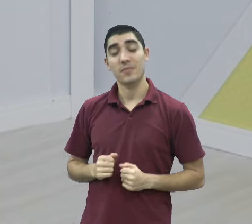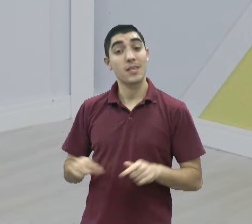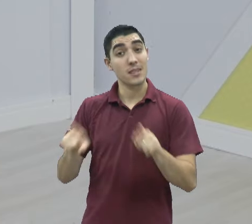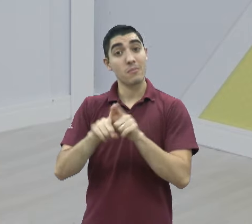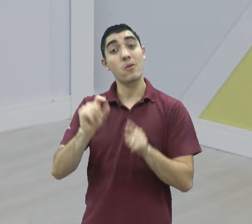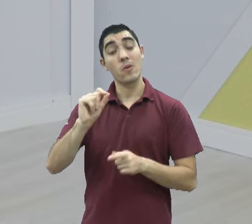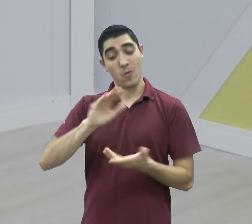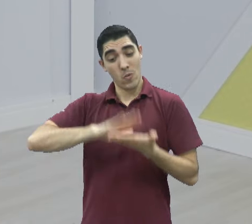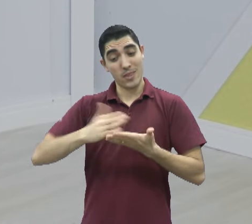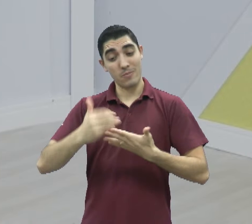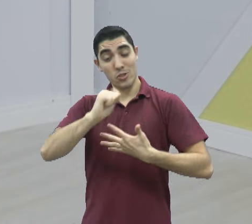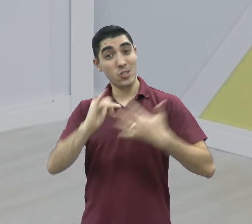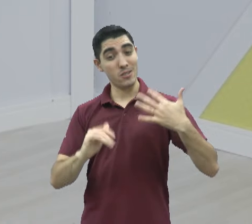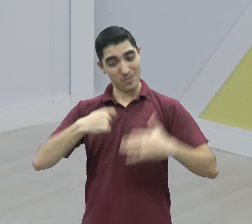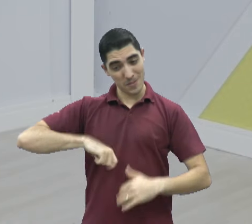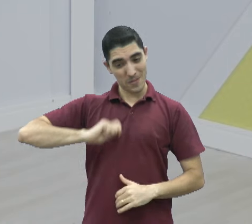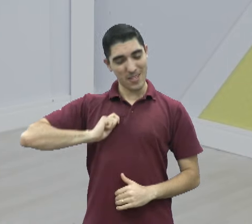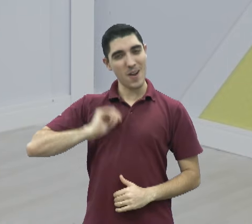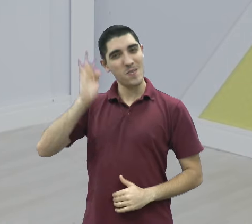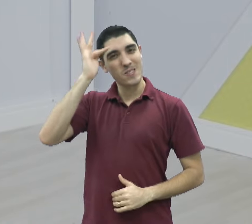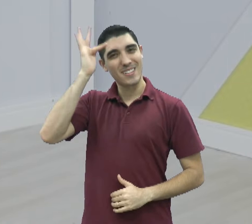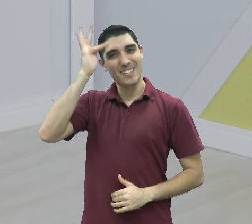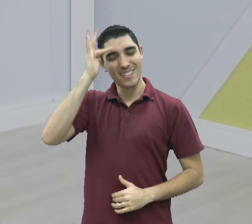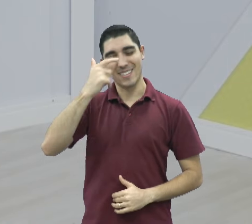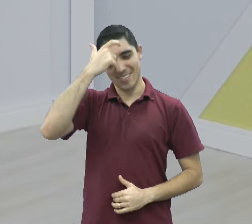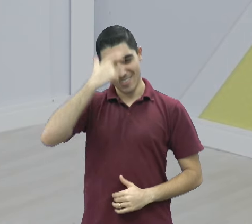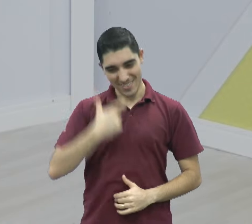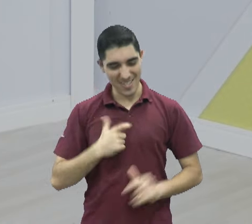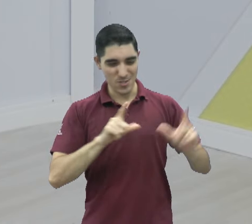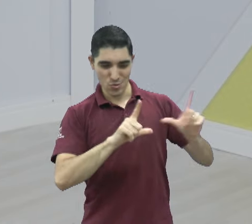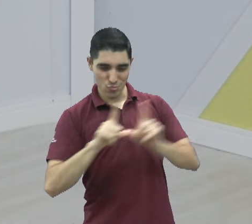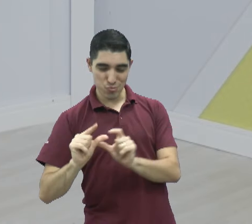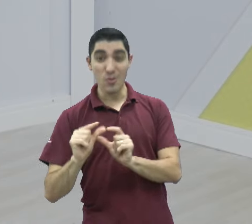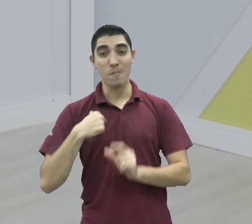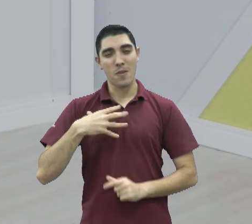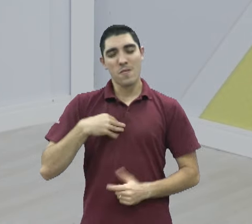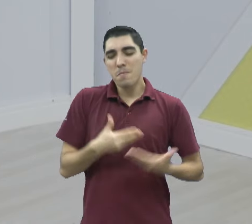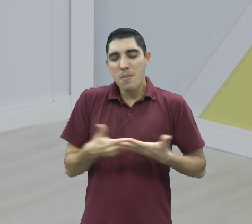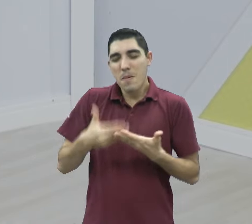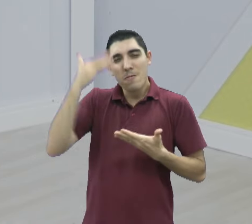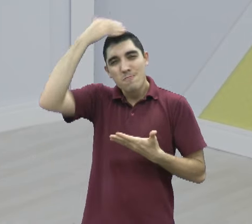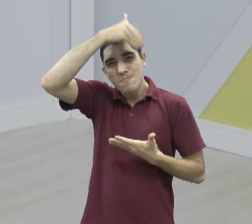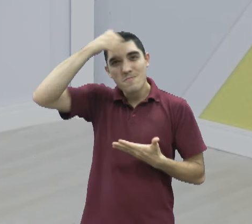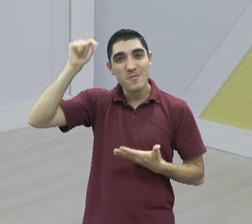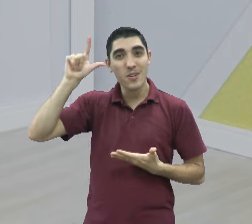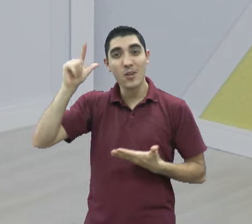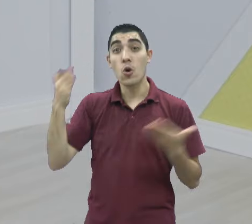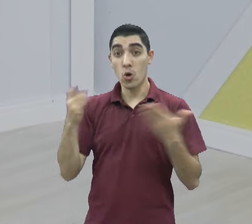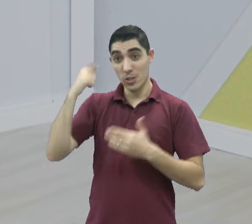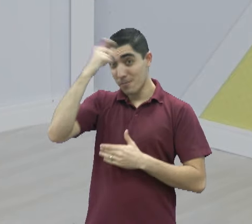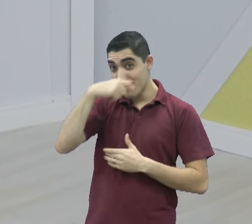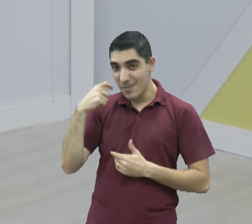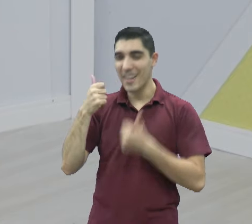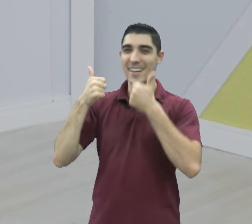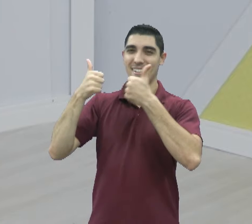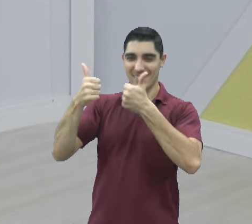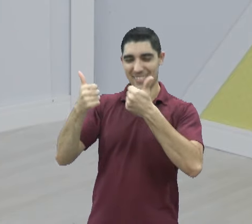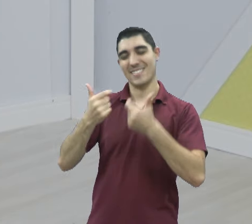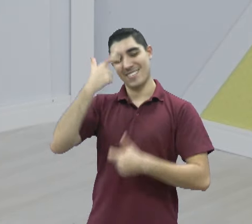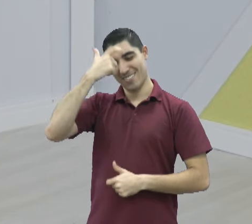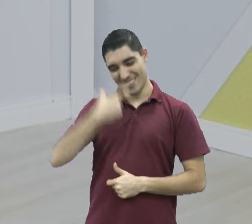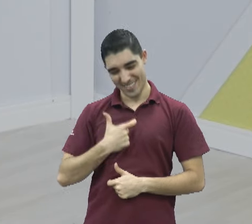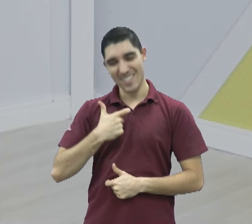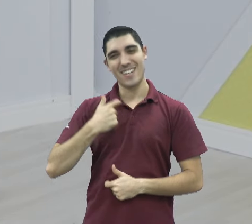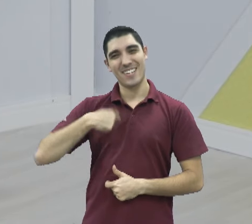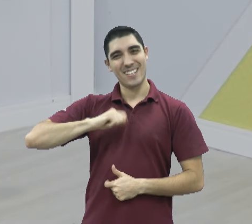o nosso intérprete de Libras, o nosso querido Luiz Fernando, o papai do Lourenço. Tá com maquiagem hoje ou não? Grande Luiz Fernando. O